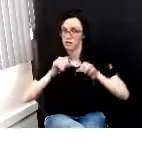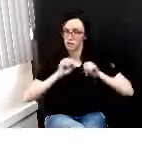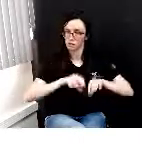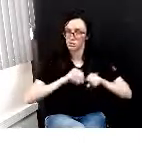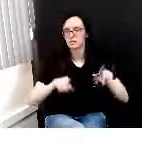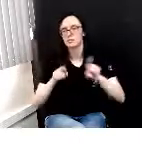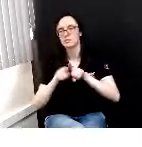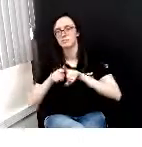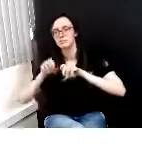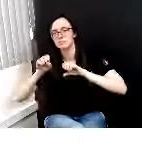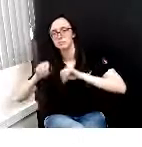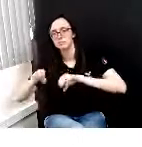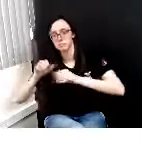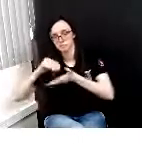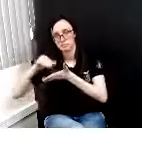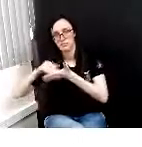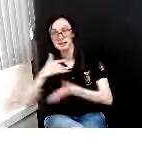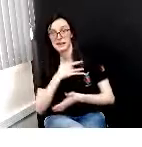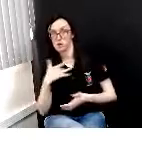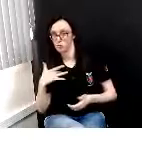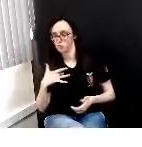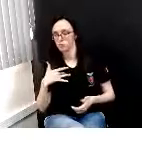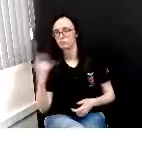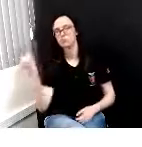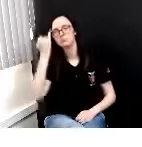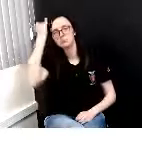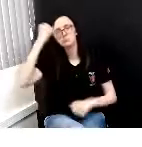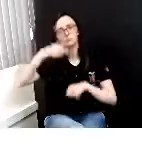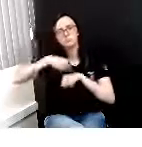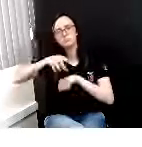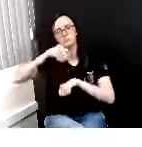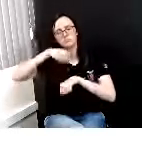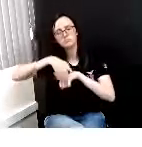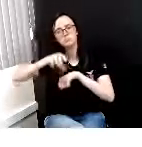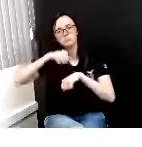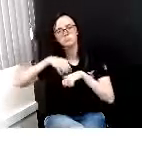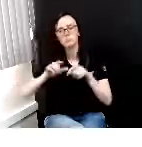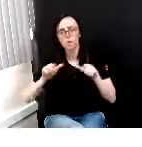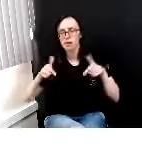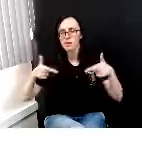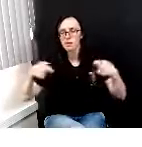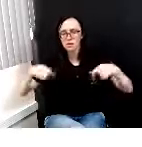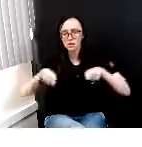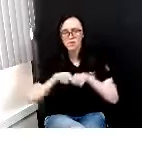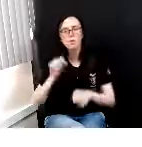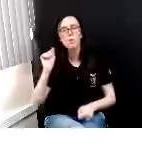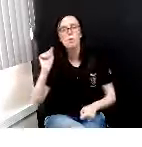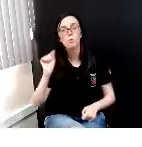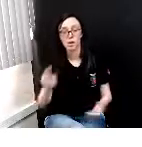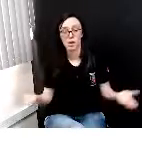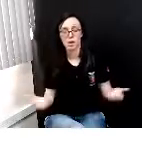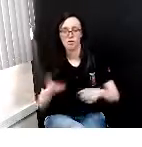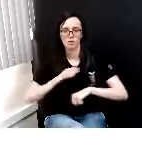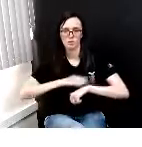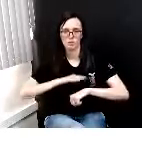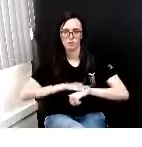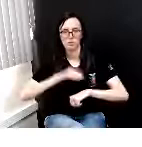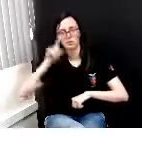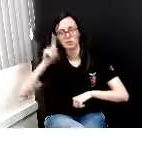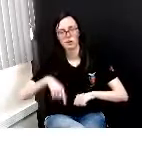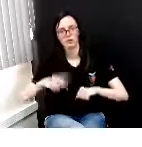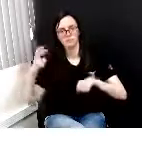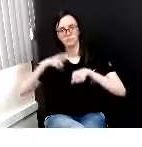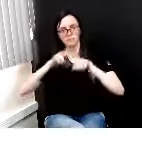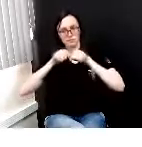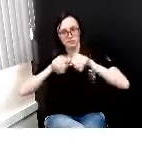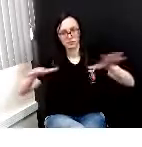Educação, procurando reforçar as ações que devem ser desenvolvidas agora, neste momento, em relação ao